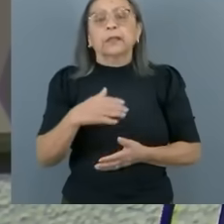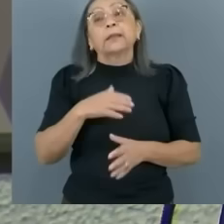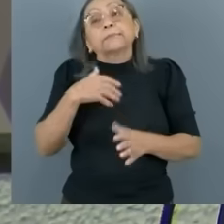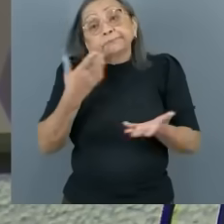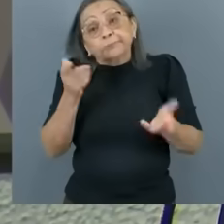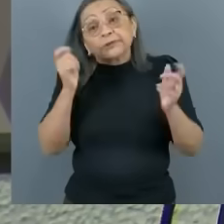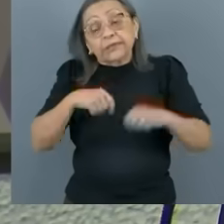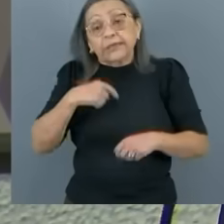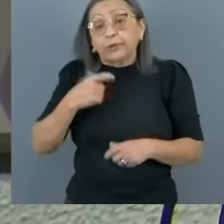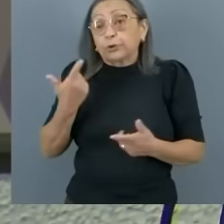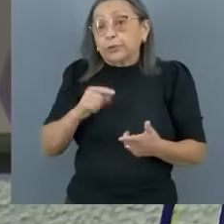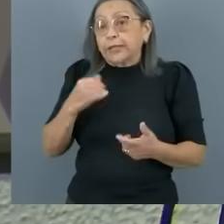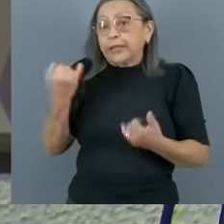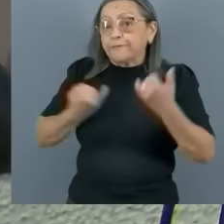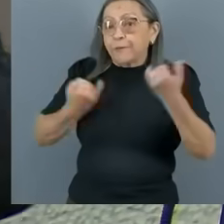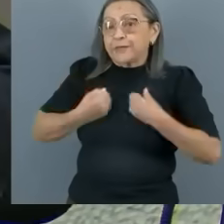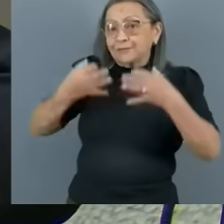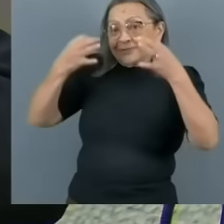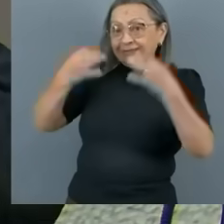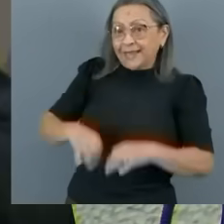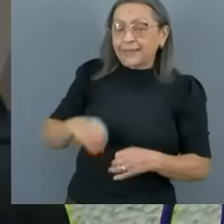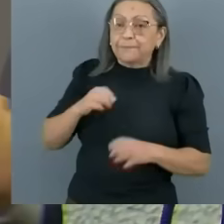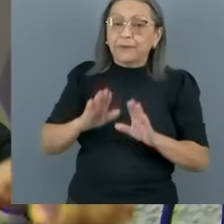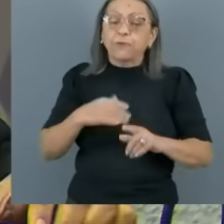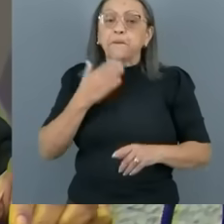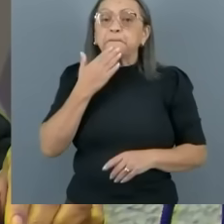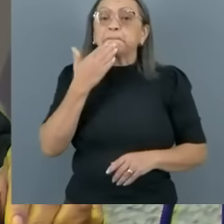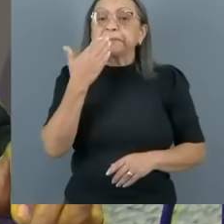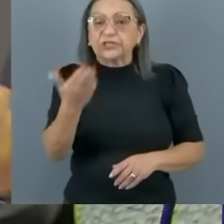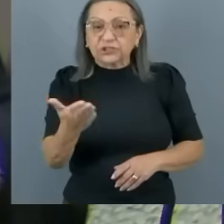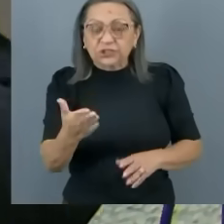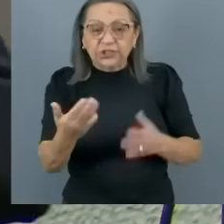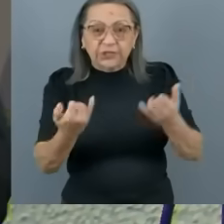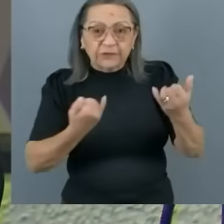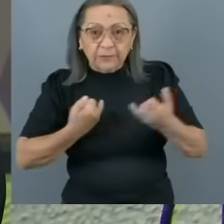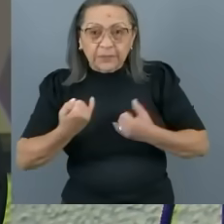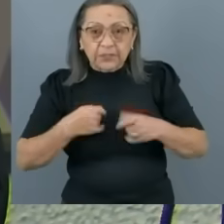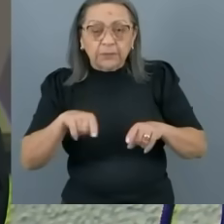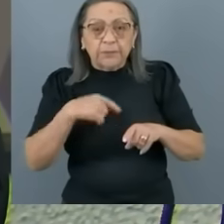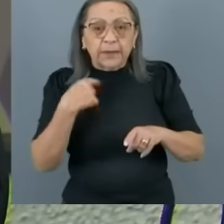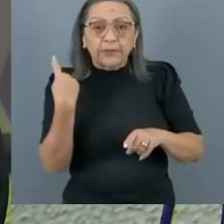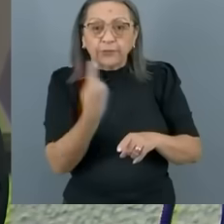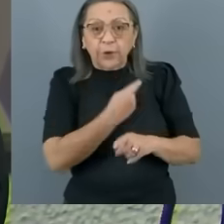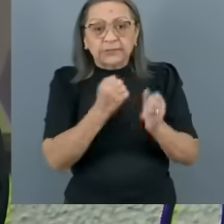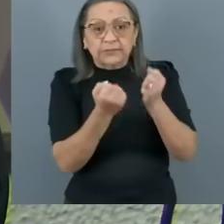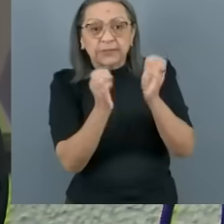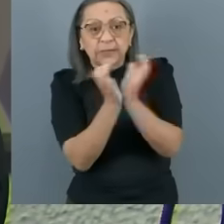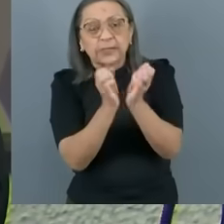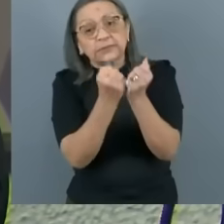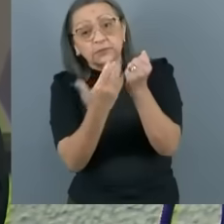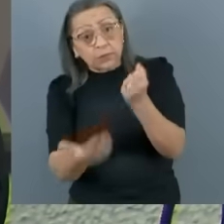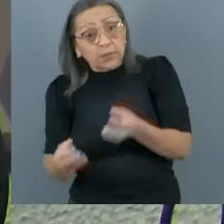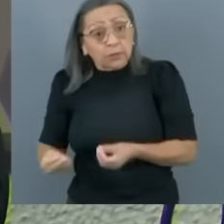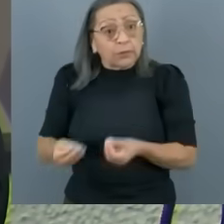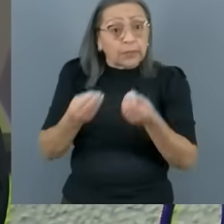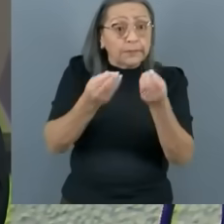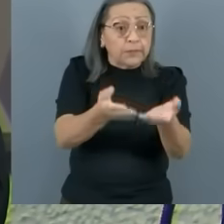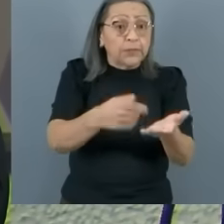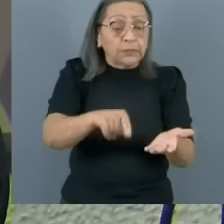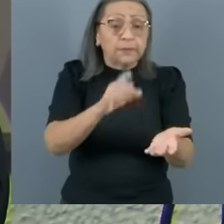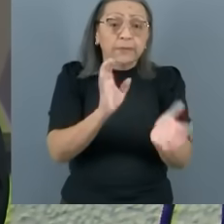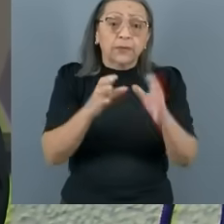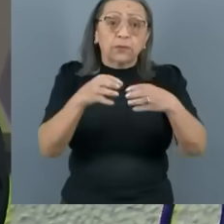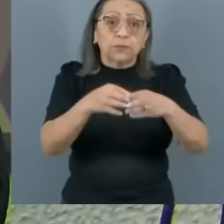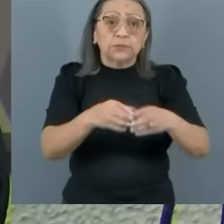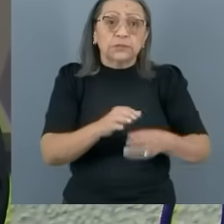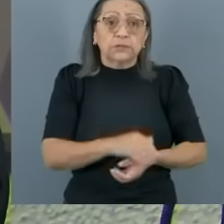informado e vou pedir as informações para a nossa assessoria e encaminho para a